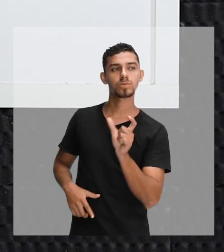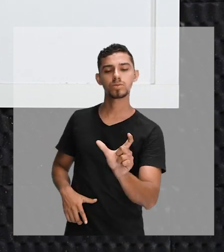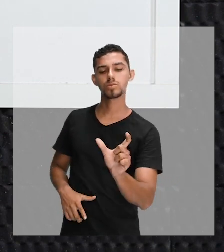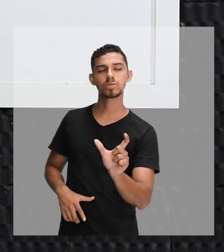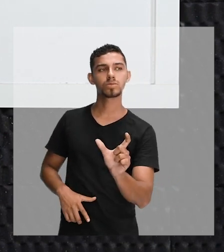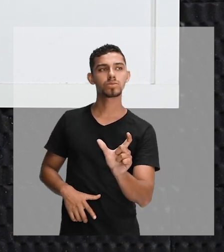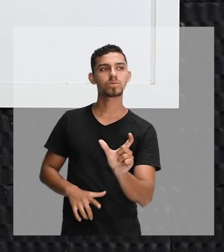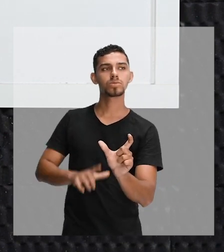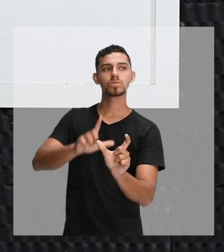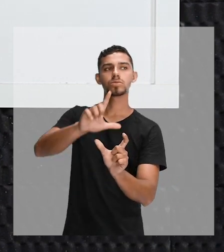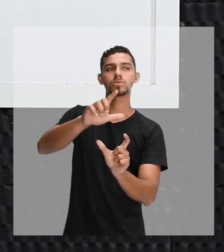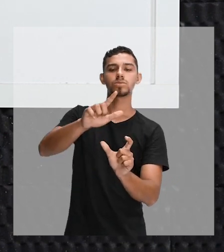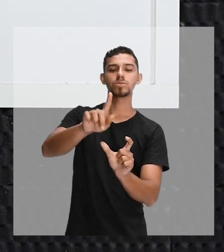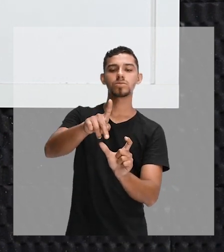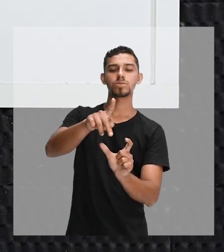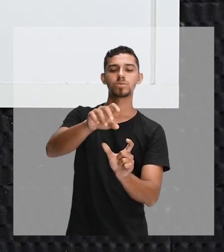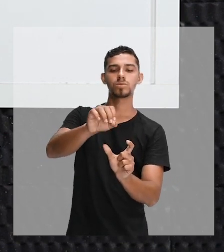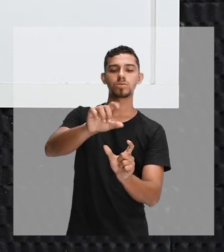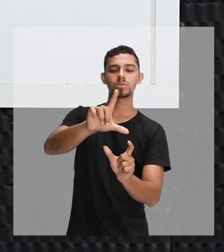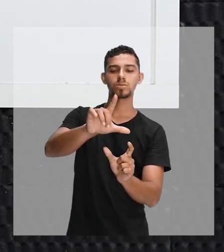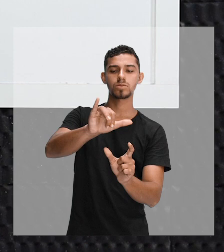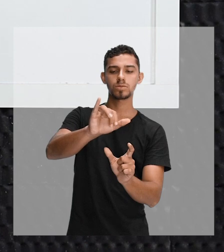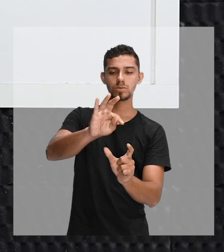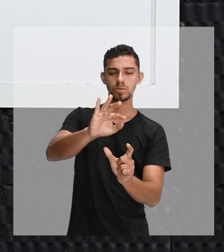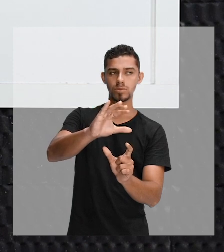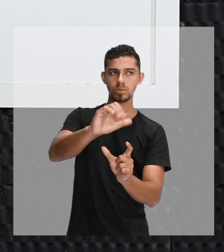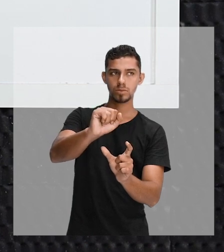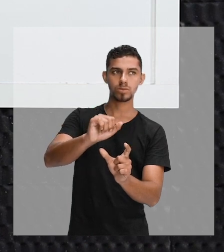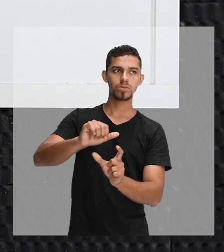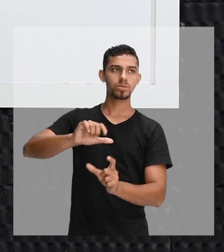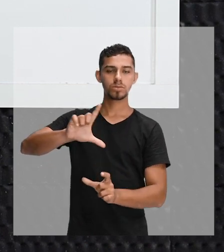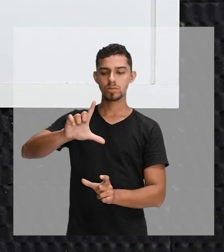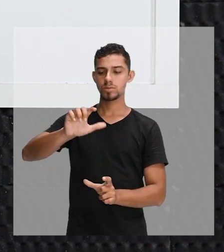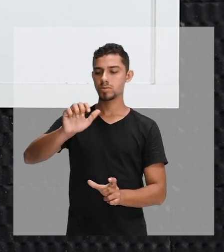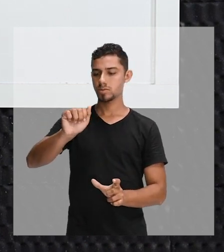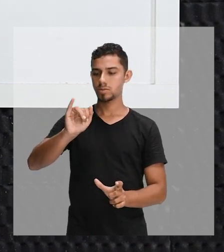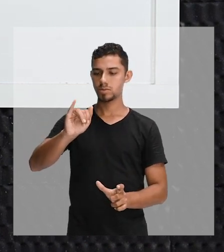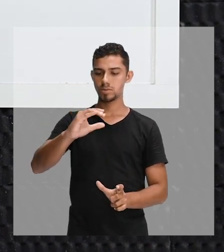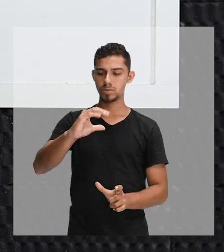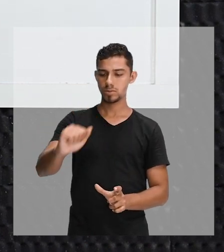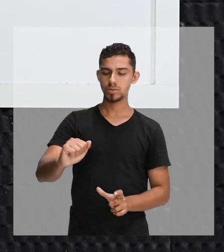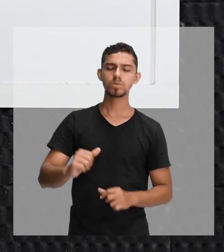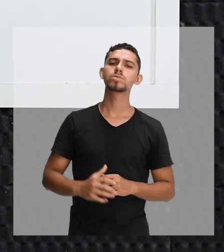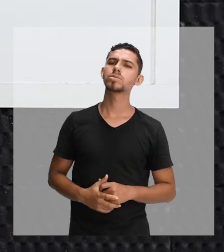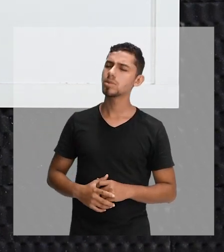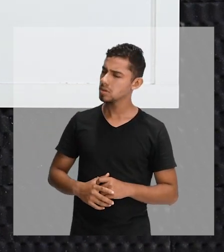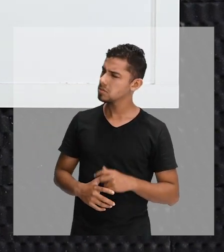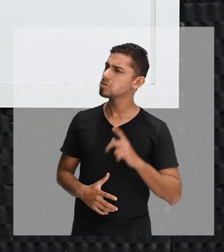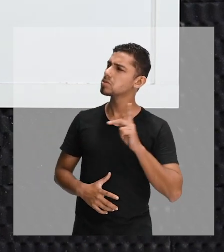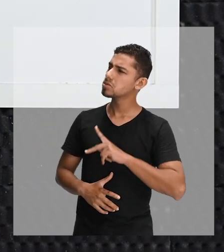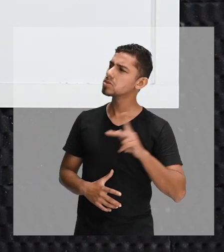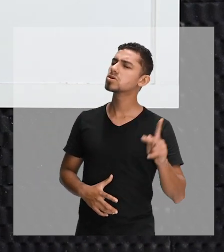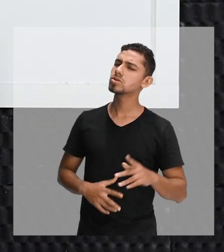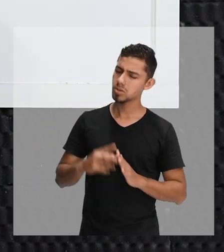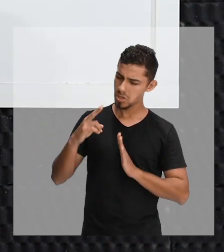laica. Olha só, presta atenção nesse detalhe. Professor, eu já li esse nome, mas eu não sei muito bem o que é isso.